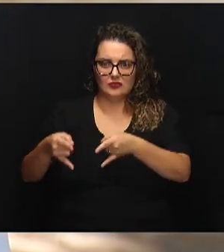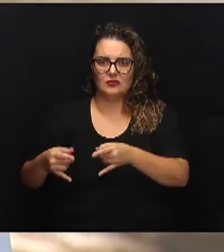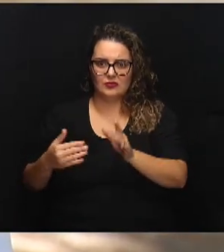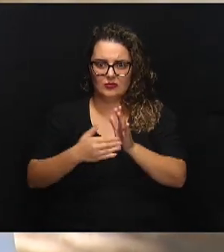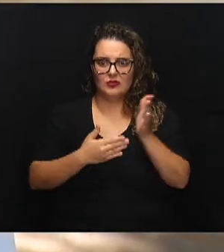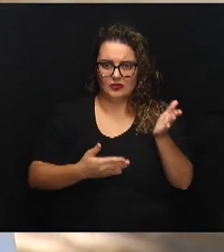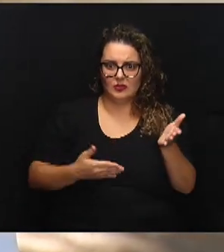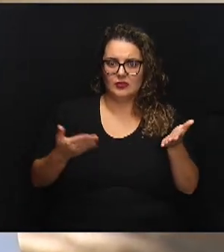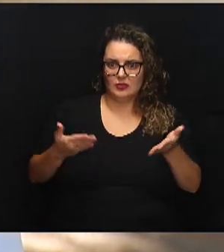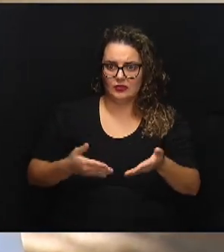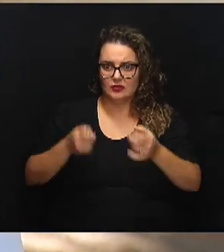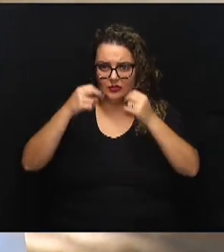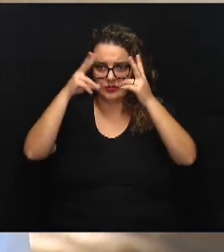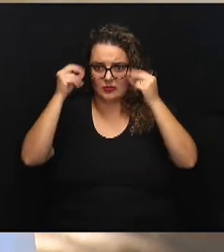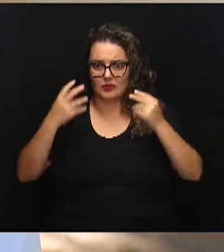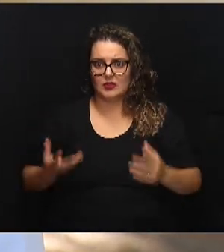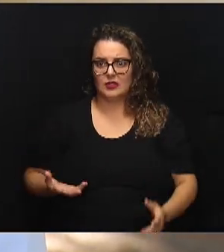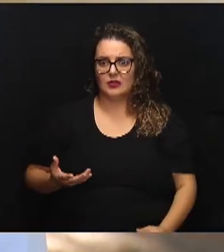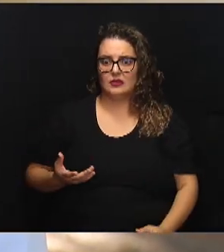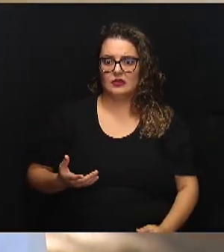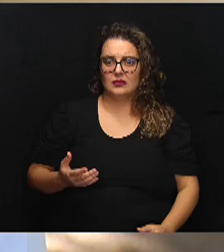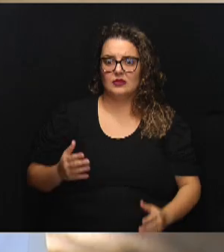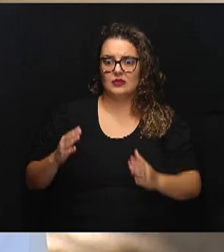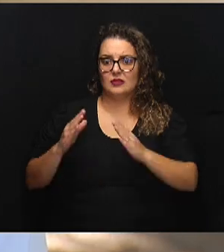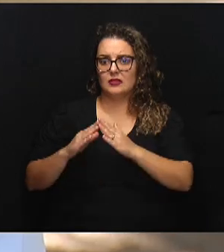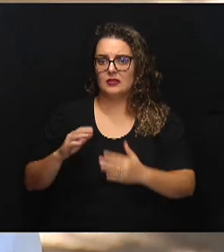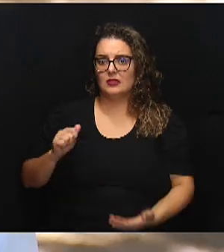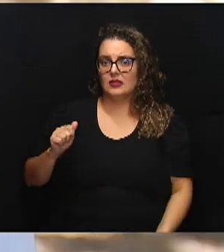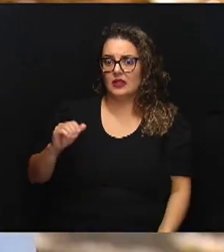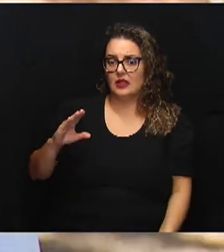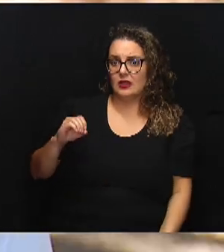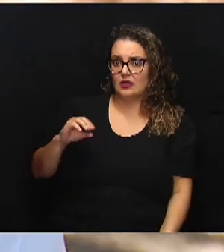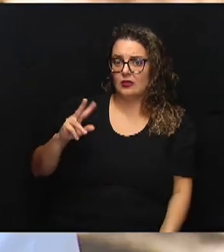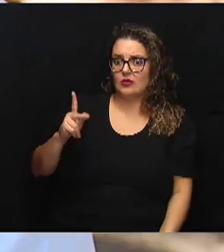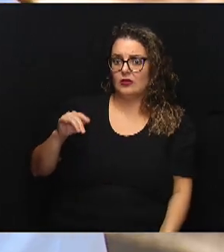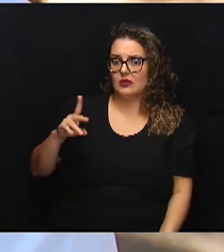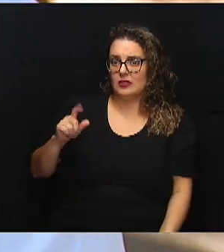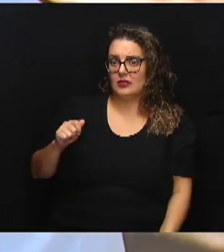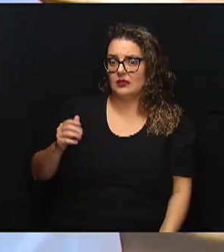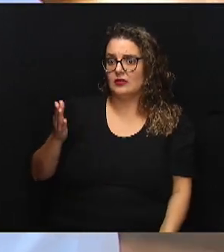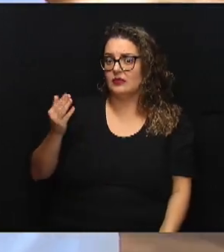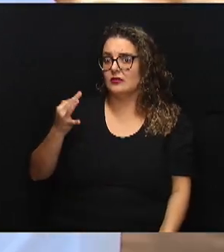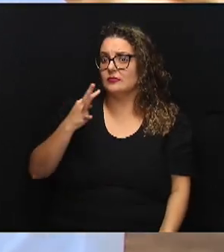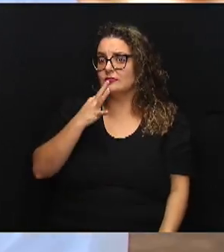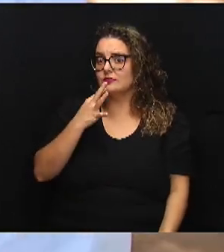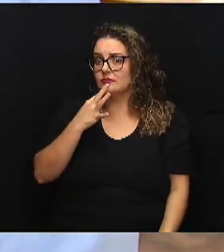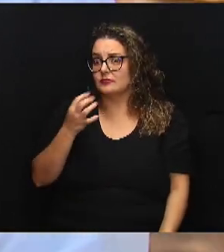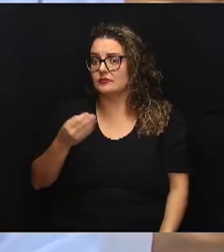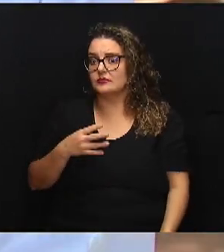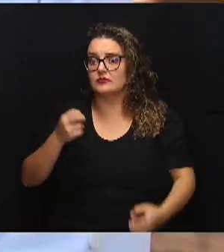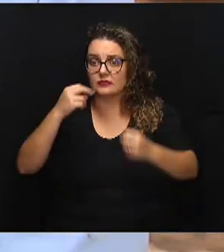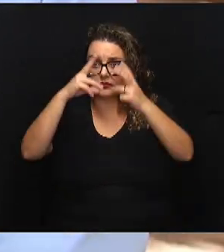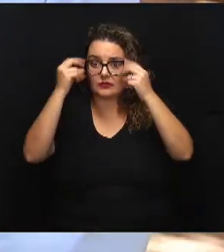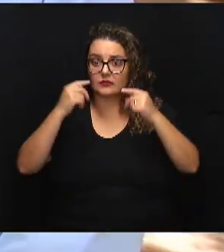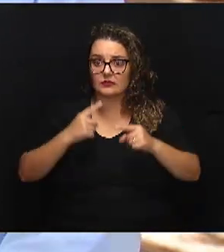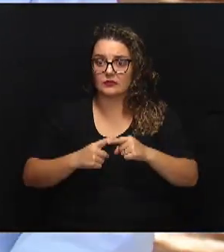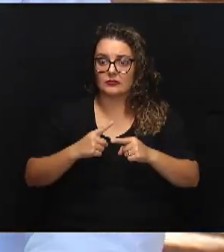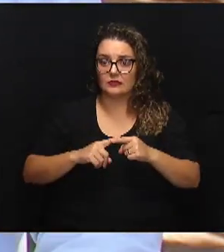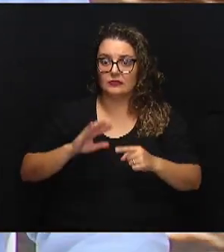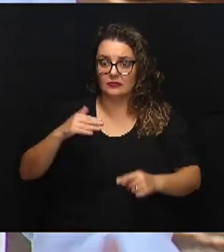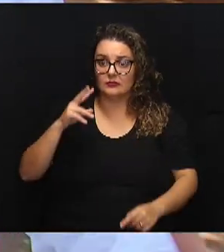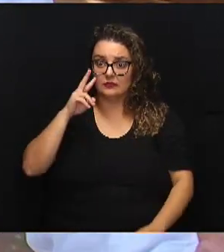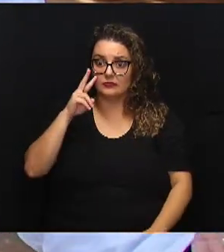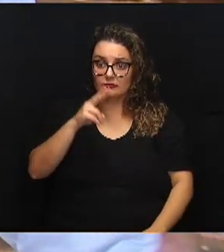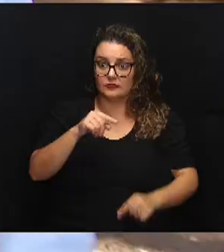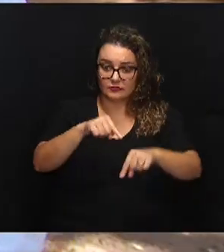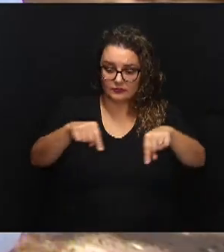onde hoje é a enfermaria, e era na Casa da Acolhida. Aí ele falou, venha conhecer a nova enfermaria, porque quando eu vi a